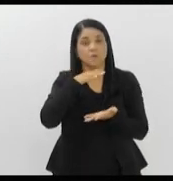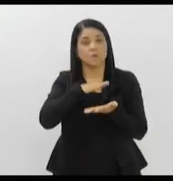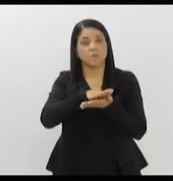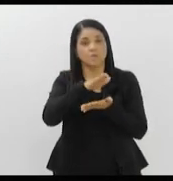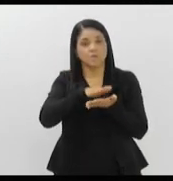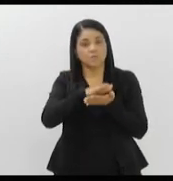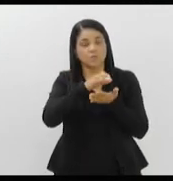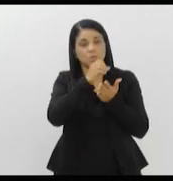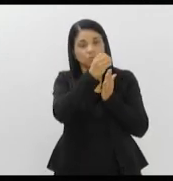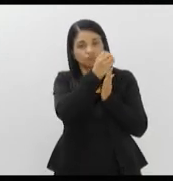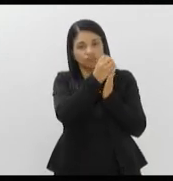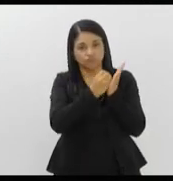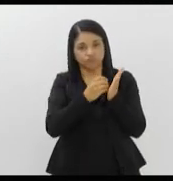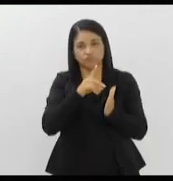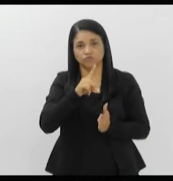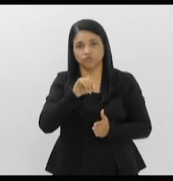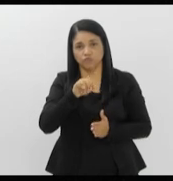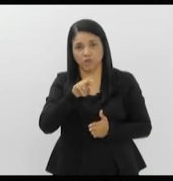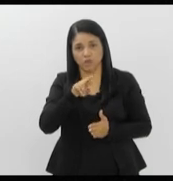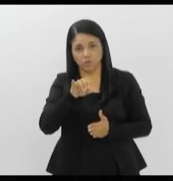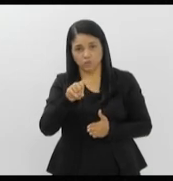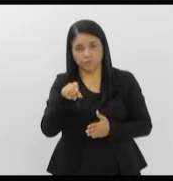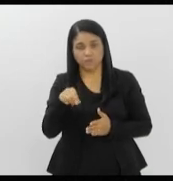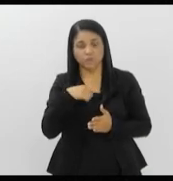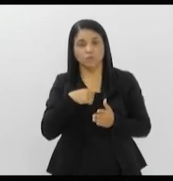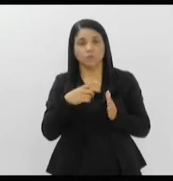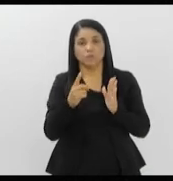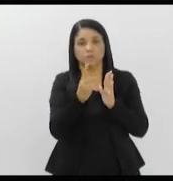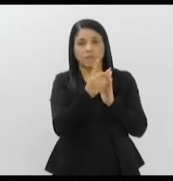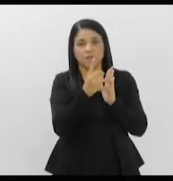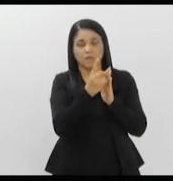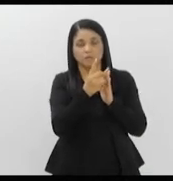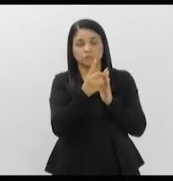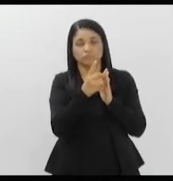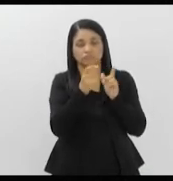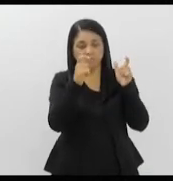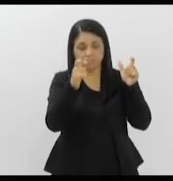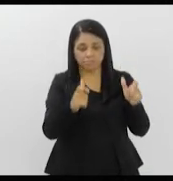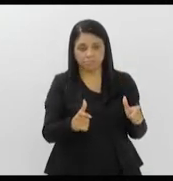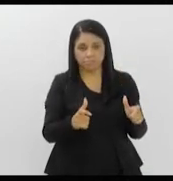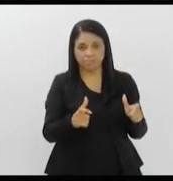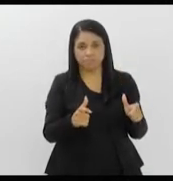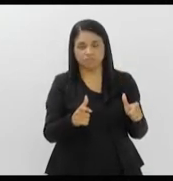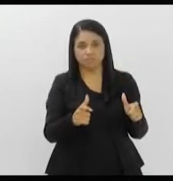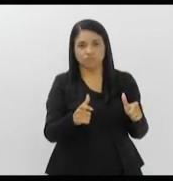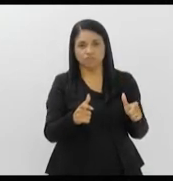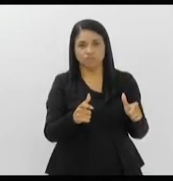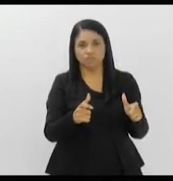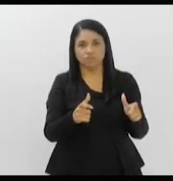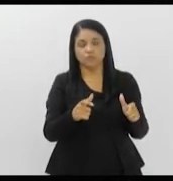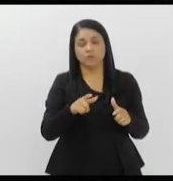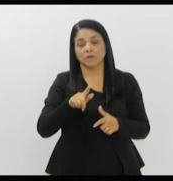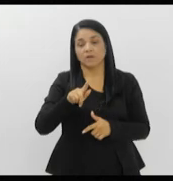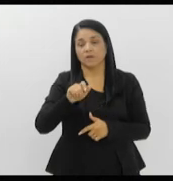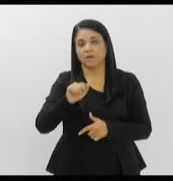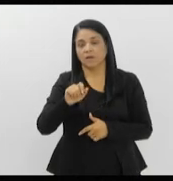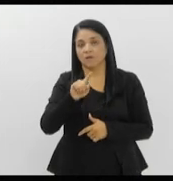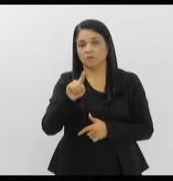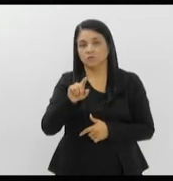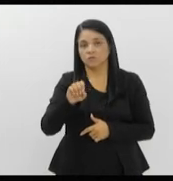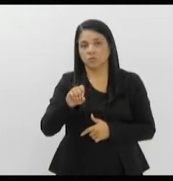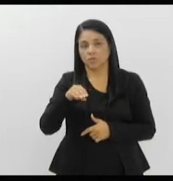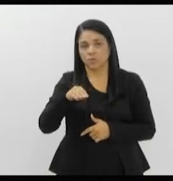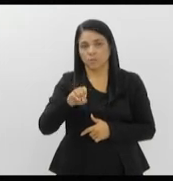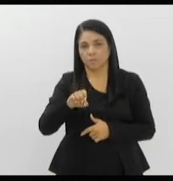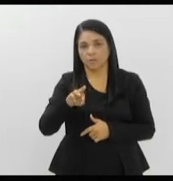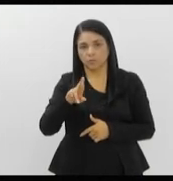Diário Oficial um decreto de desapropriação da área do antigo gasômetro, ali na